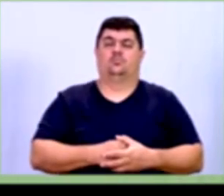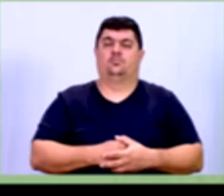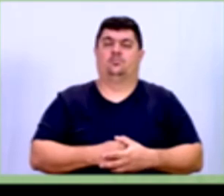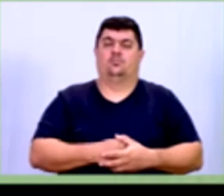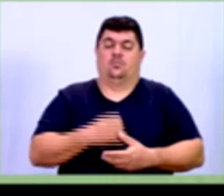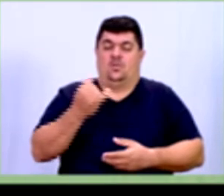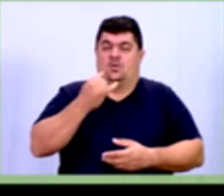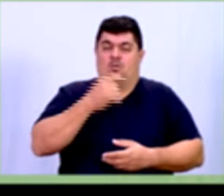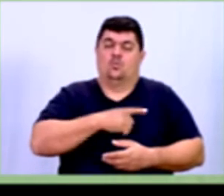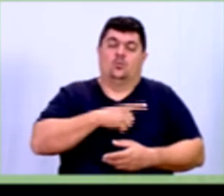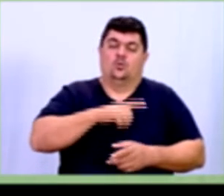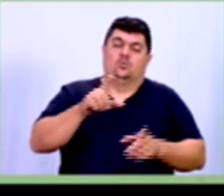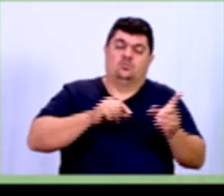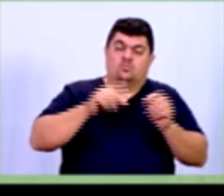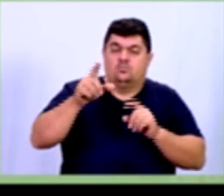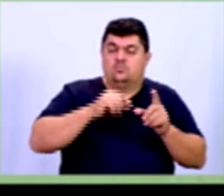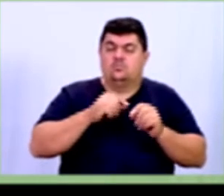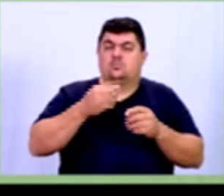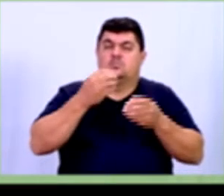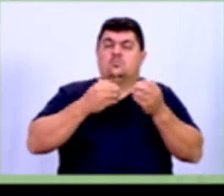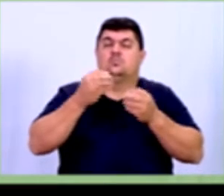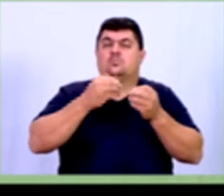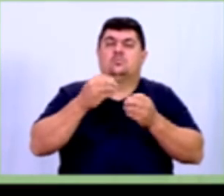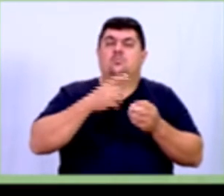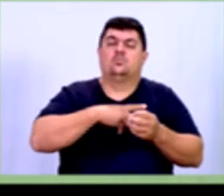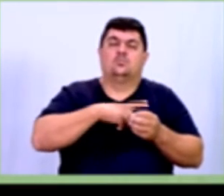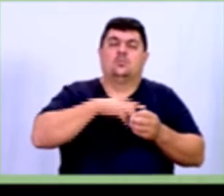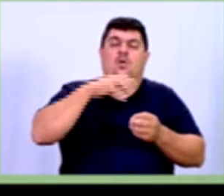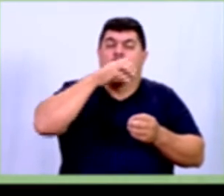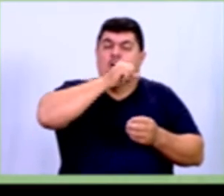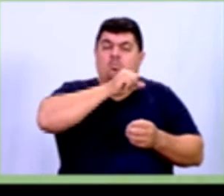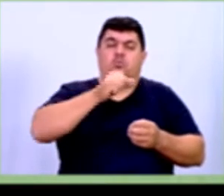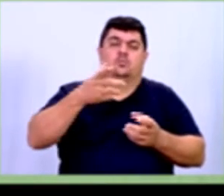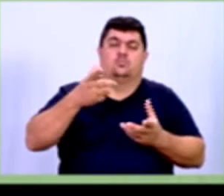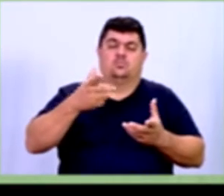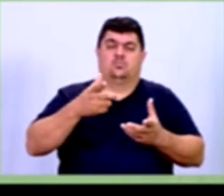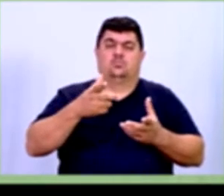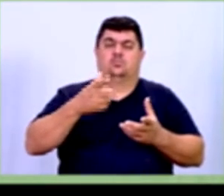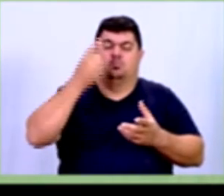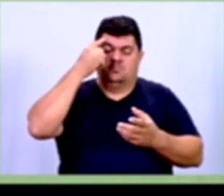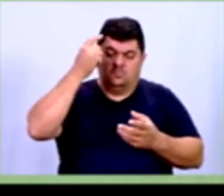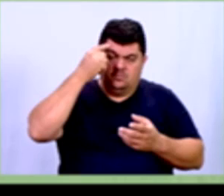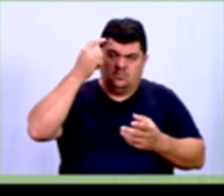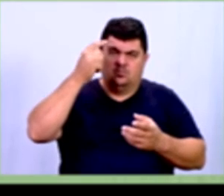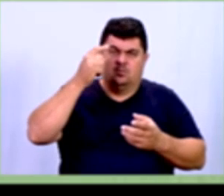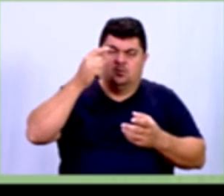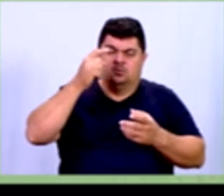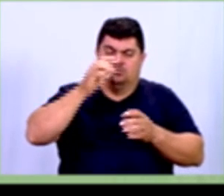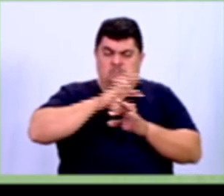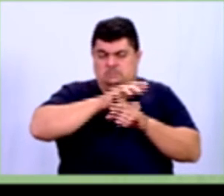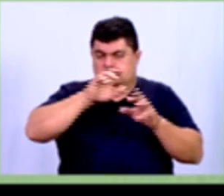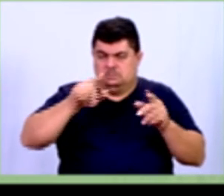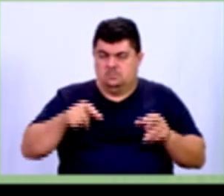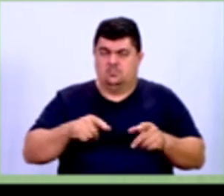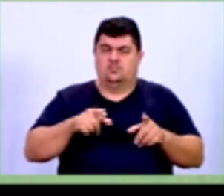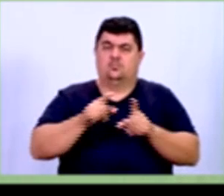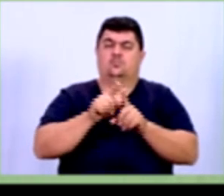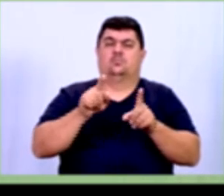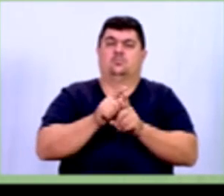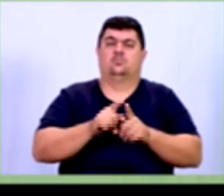importante você selecionar os instrumentos ilustrativos de forma adequada, pensar nesses instrumentos